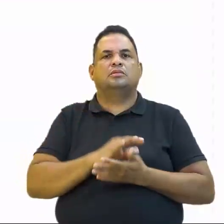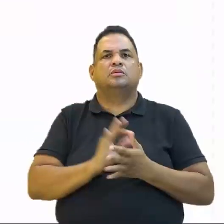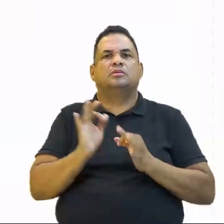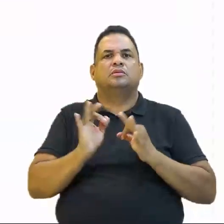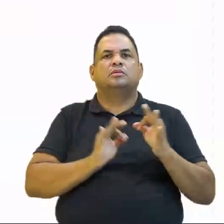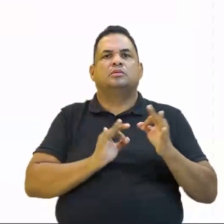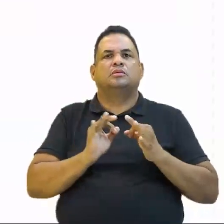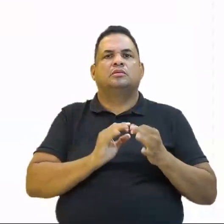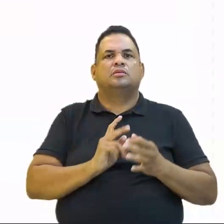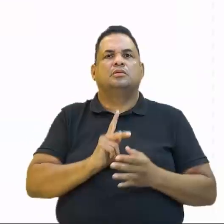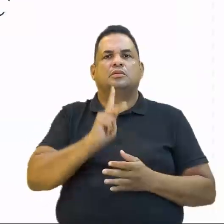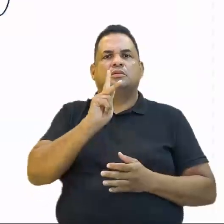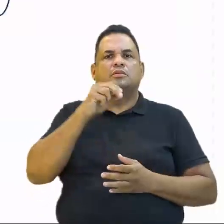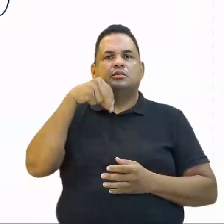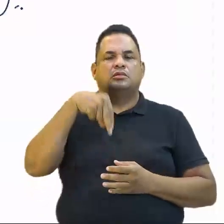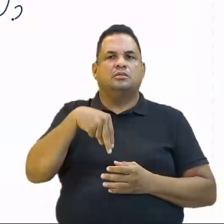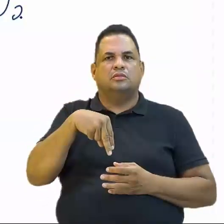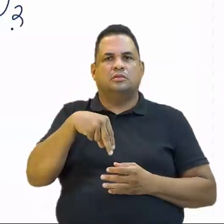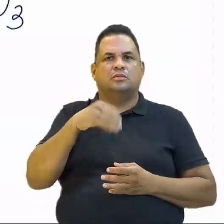ter